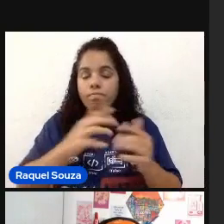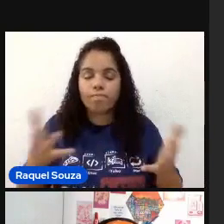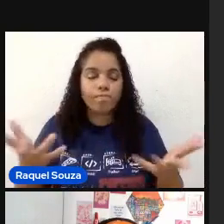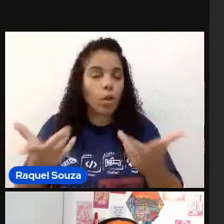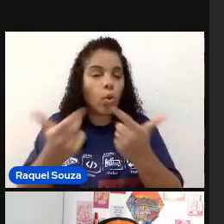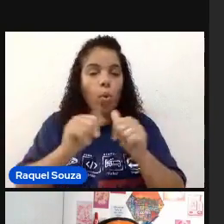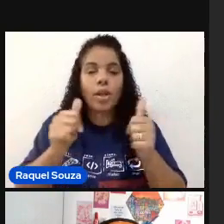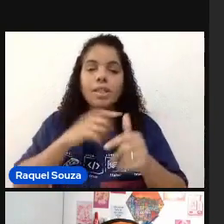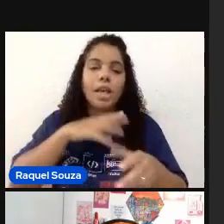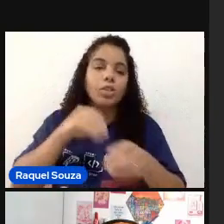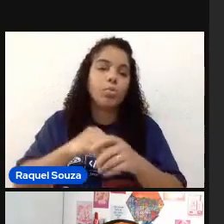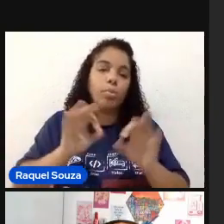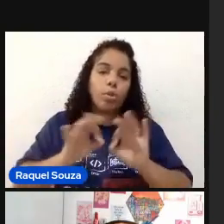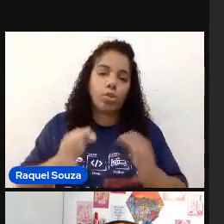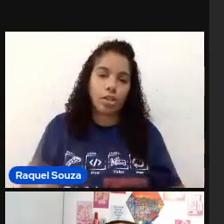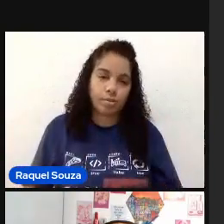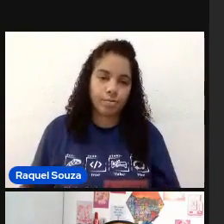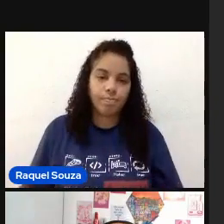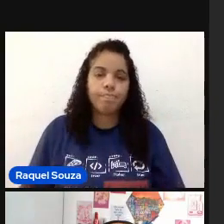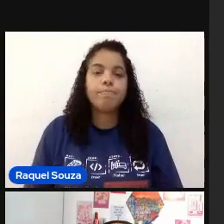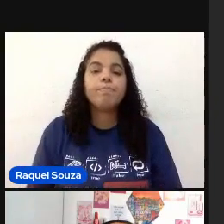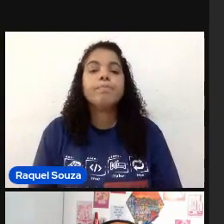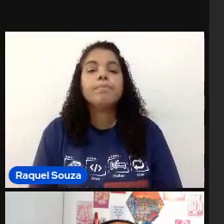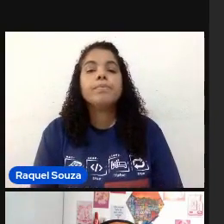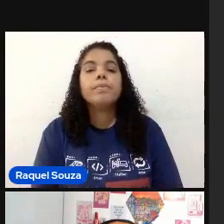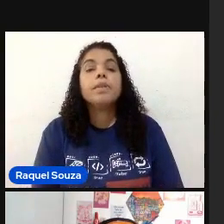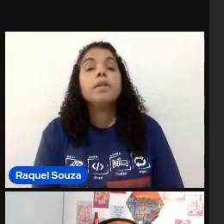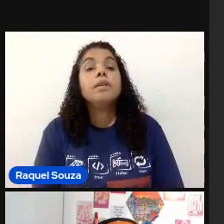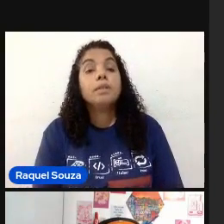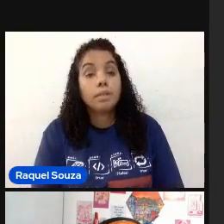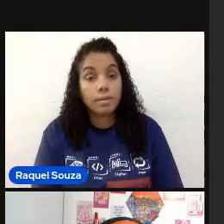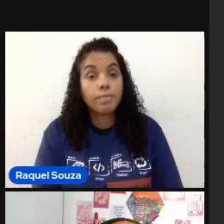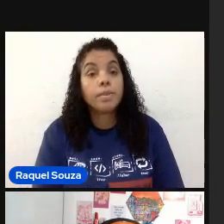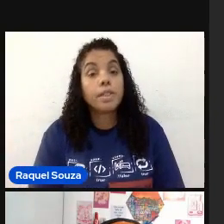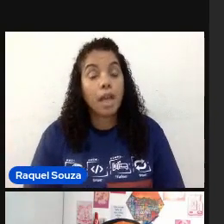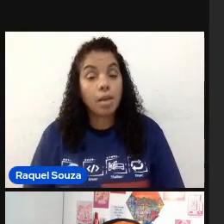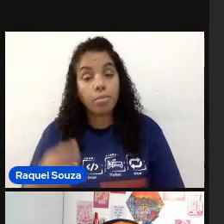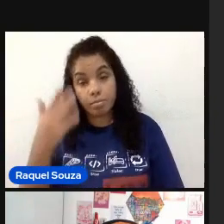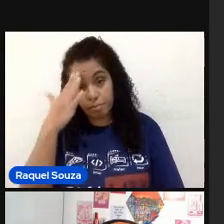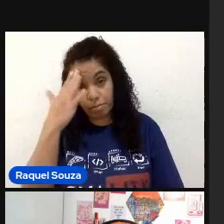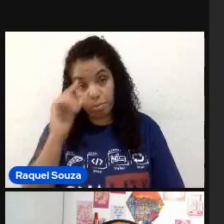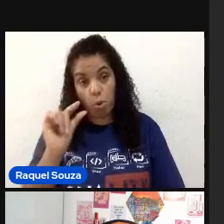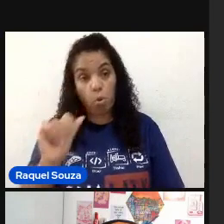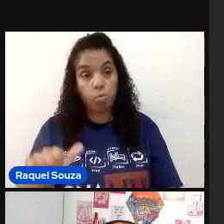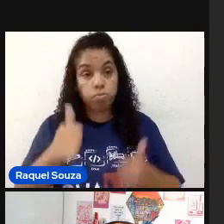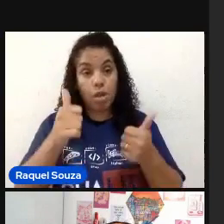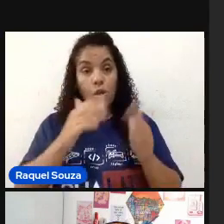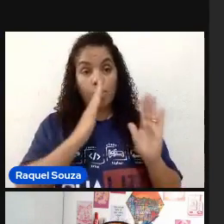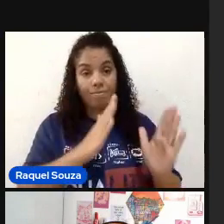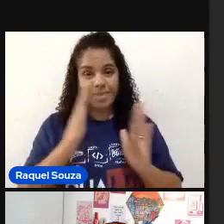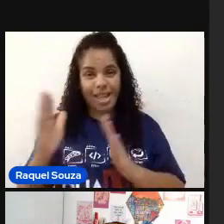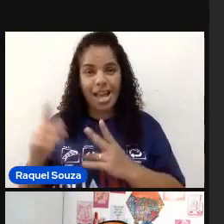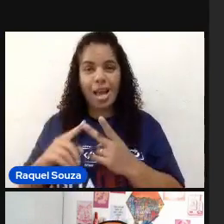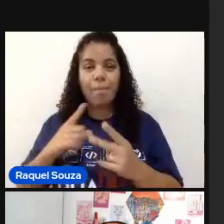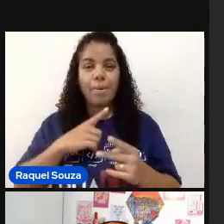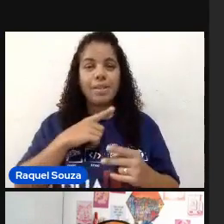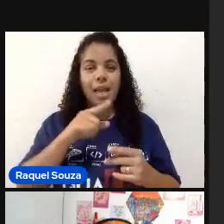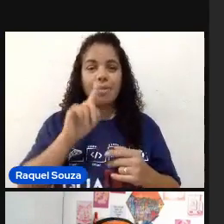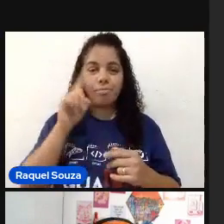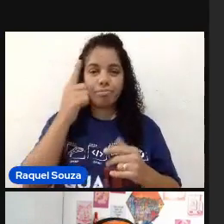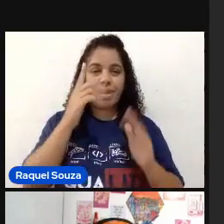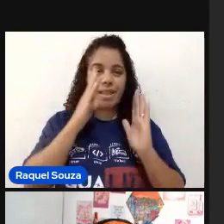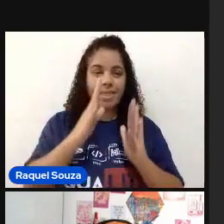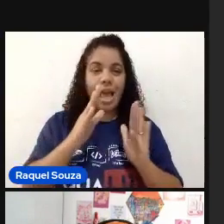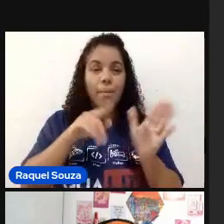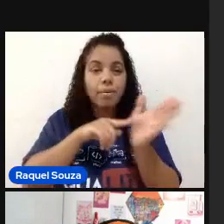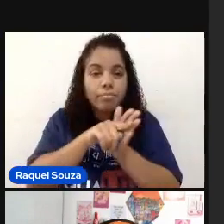desse projeto. E aí, deixando um pouquinho melhor essas etapas do Design Thinking, a gente tem aqui a primeira etapa, que é